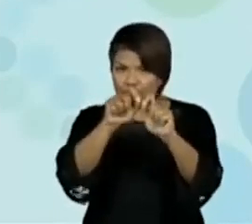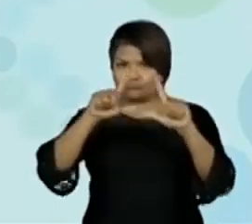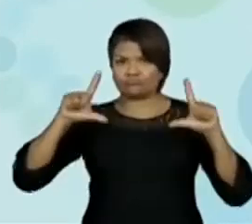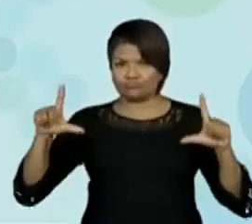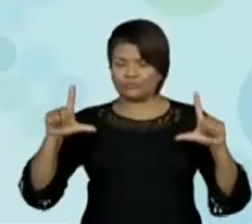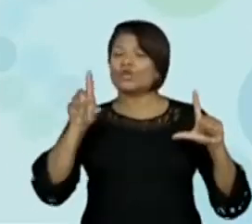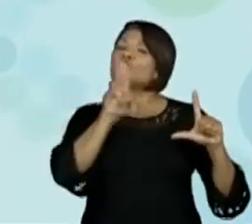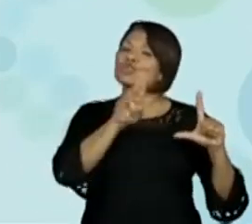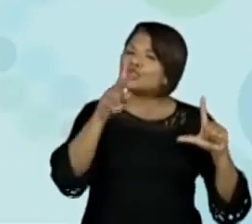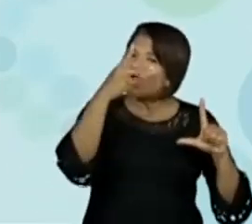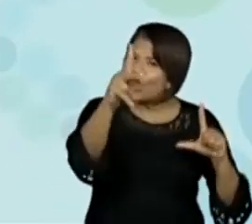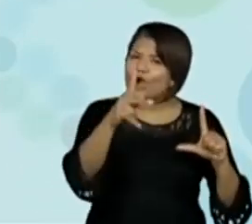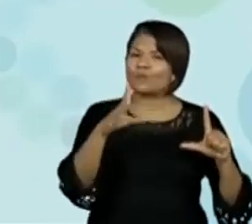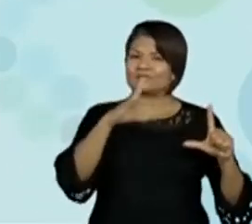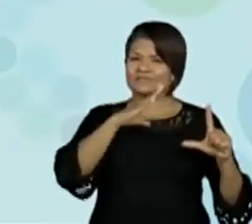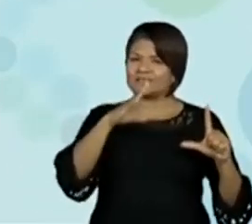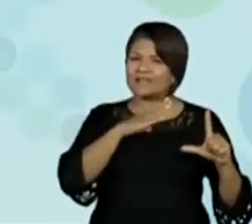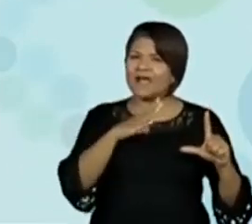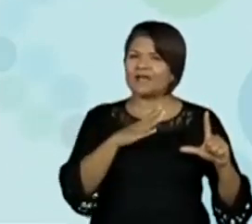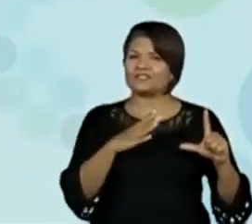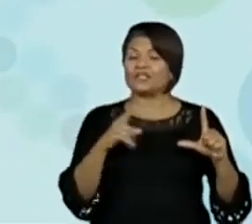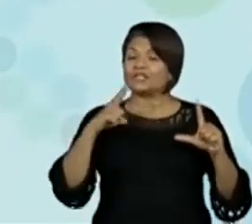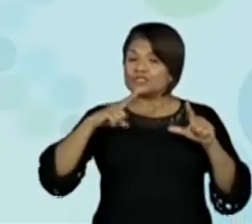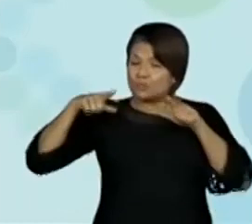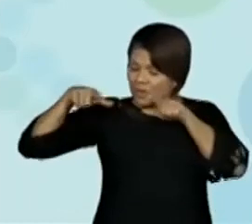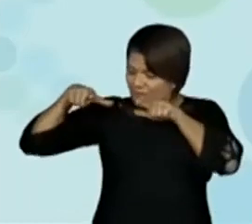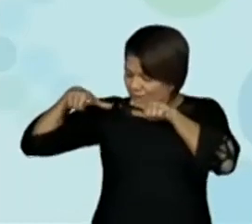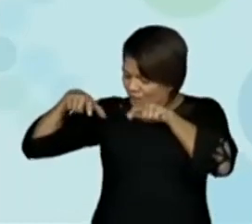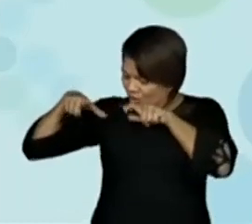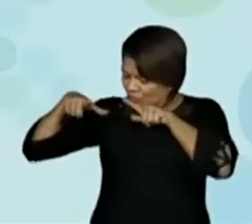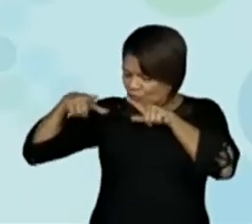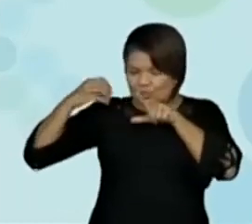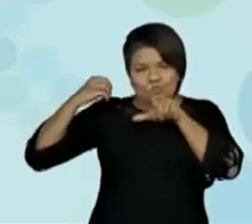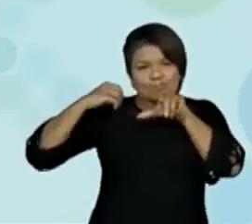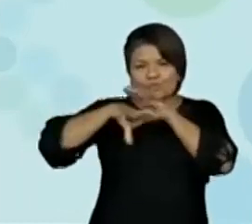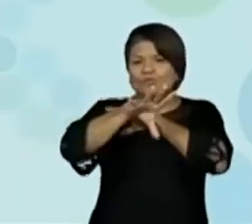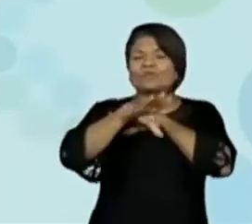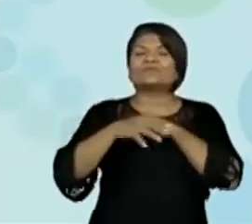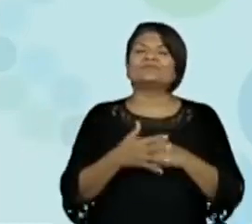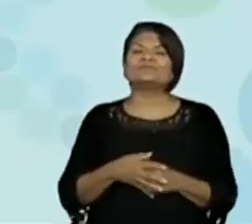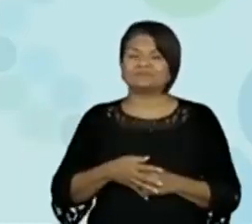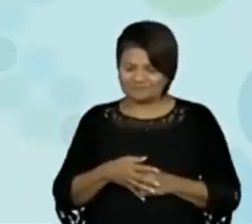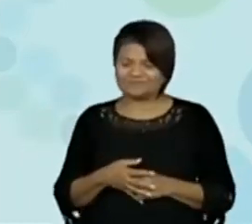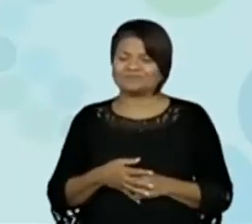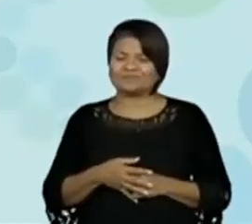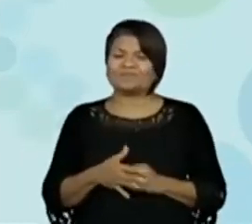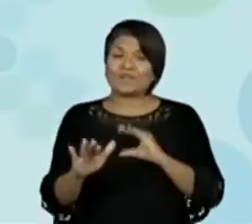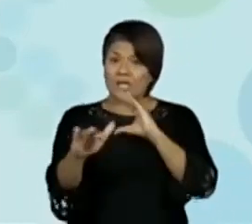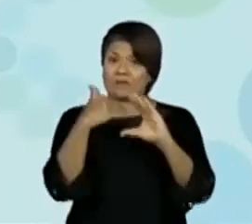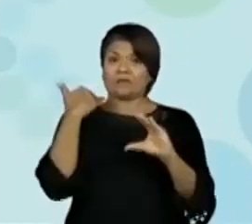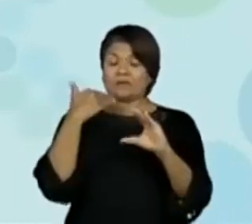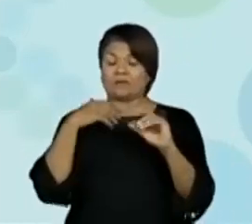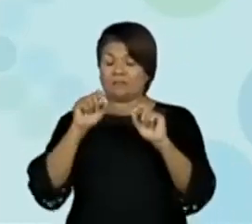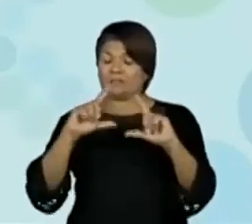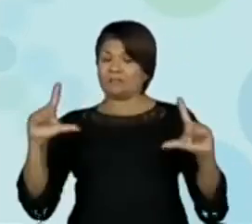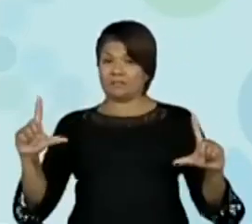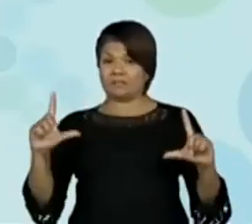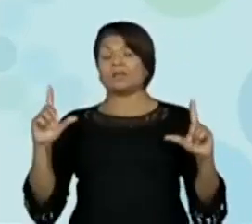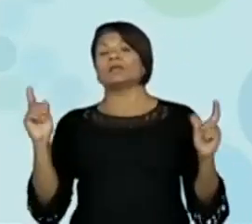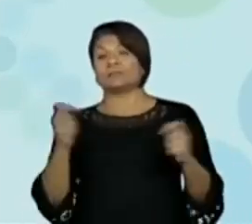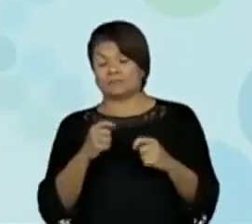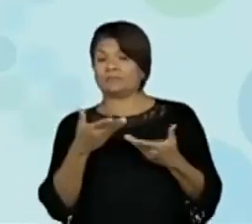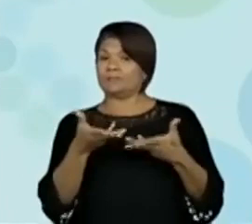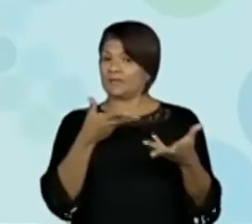sua cidade e tira uma foto da atividade. Por quê? Porque é uma forma da professora saber se vocês estão fazendo,